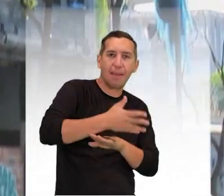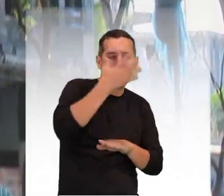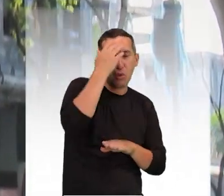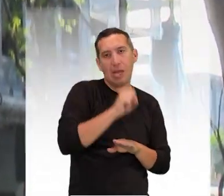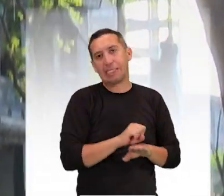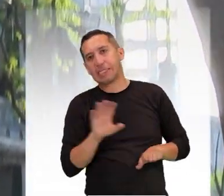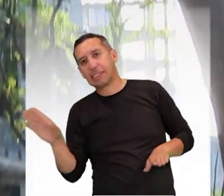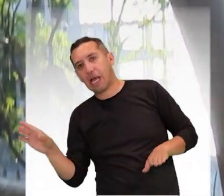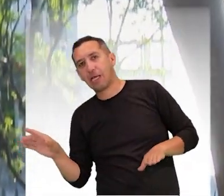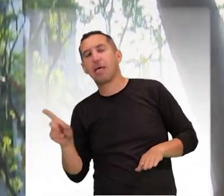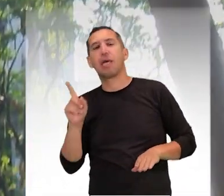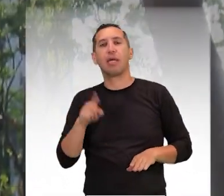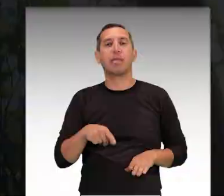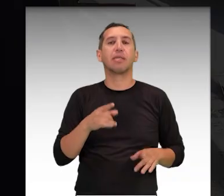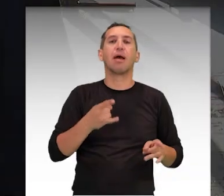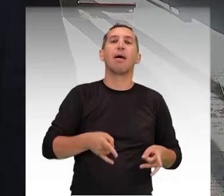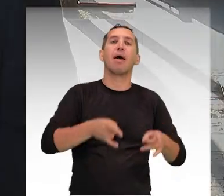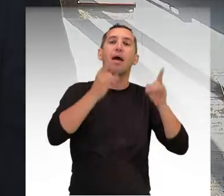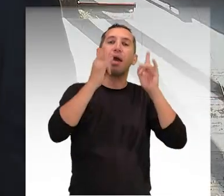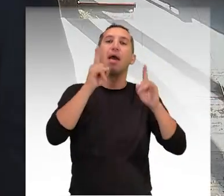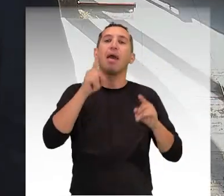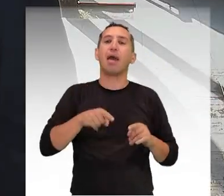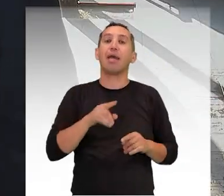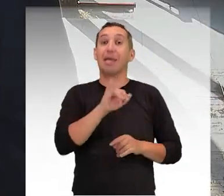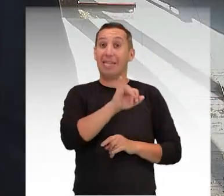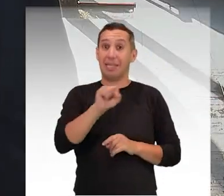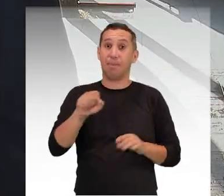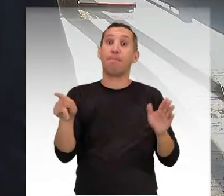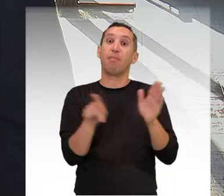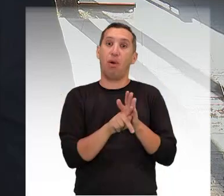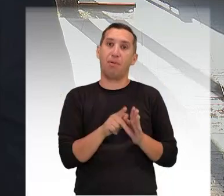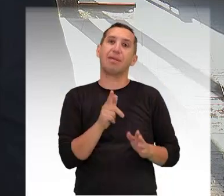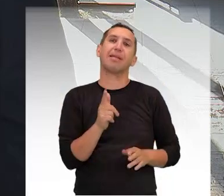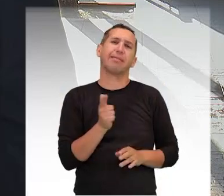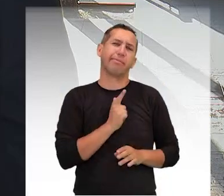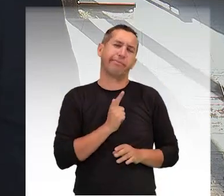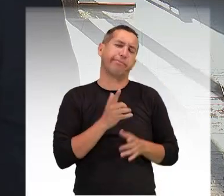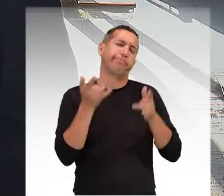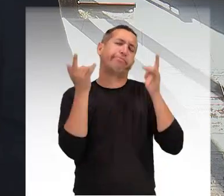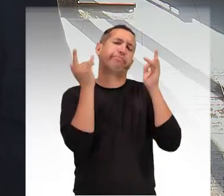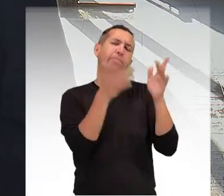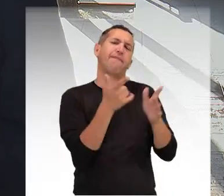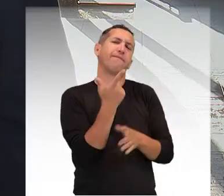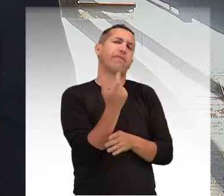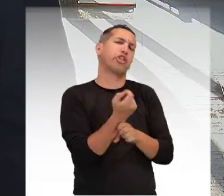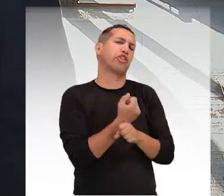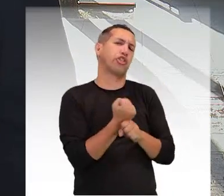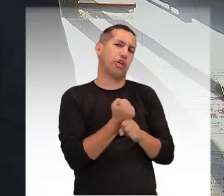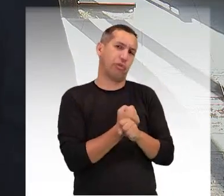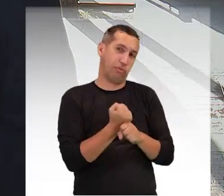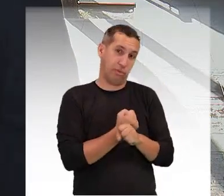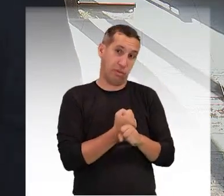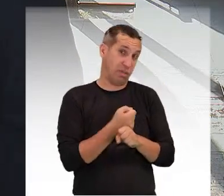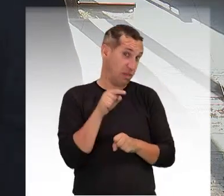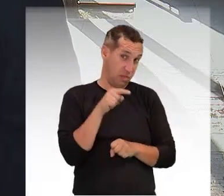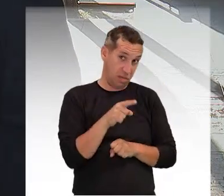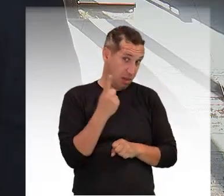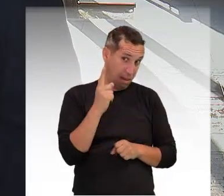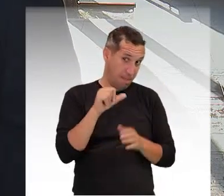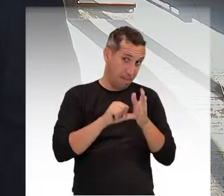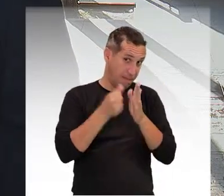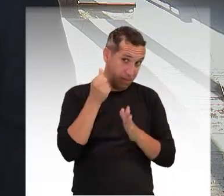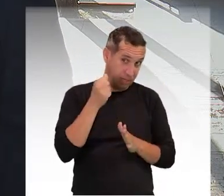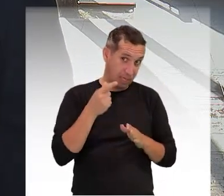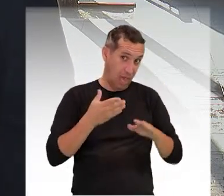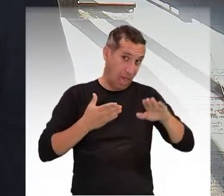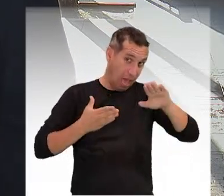sai. O prédio que pertence ao Instituto Nacional de Seguridade Social, o INSS, está abandonado há mais de 20 anos. E essa não é a